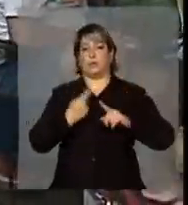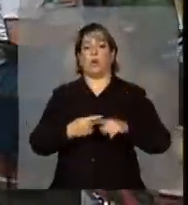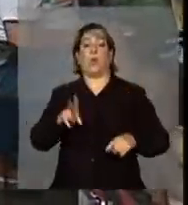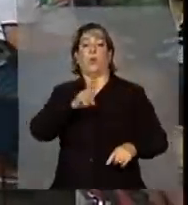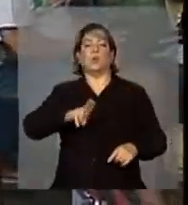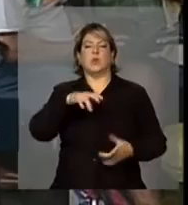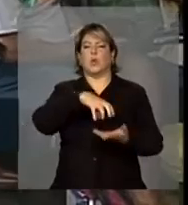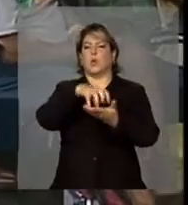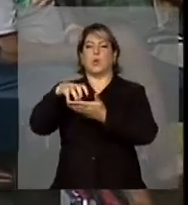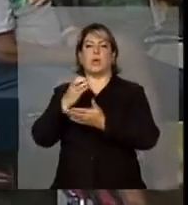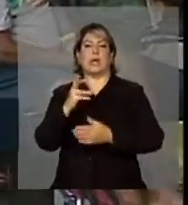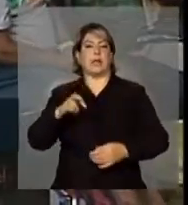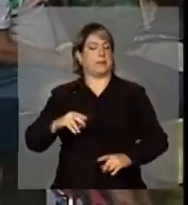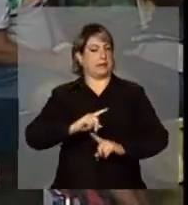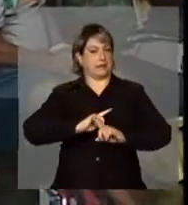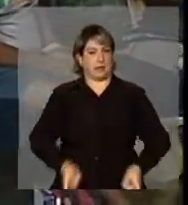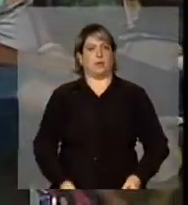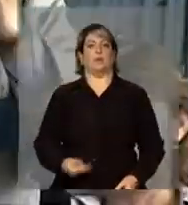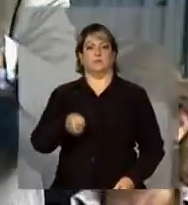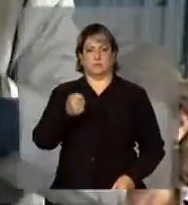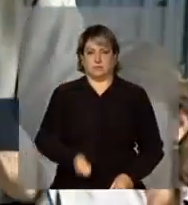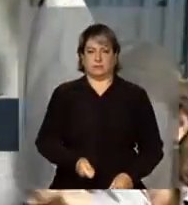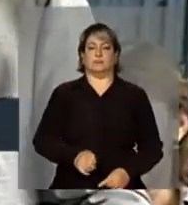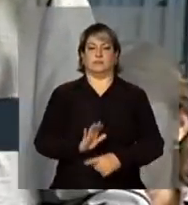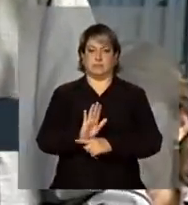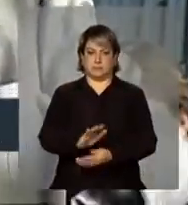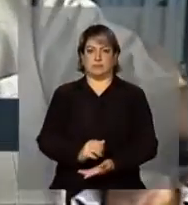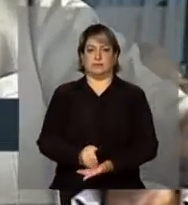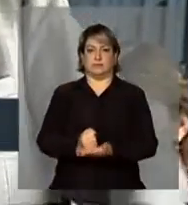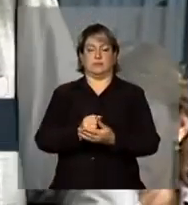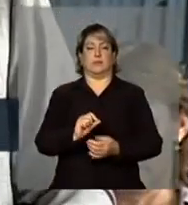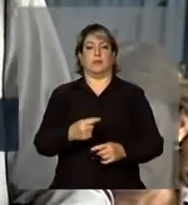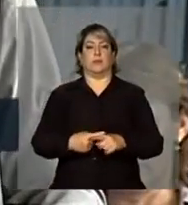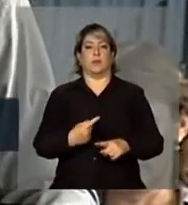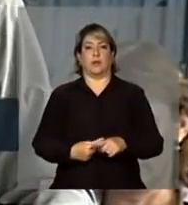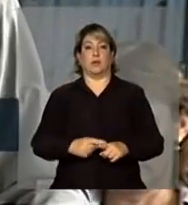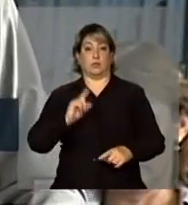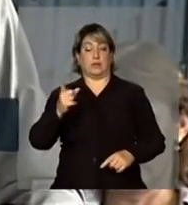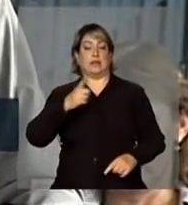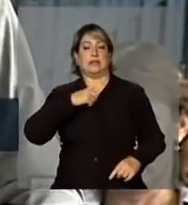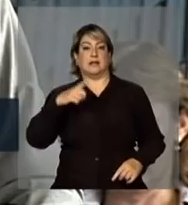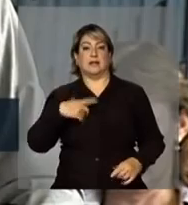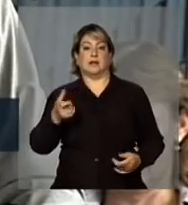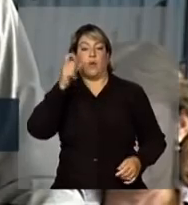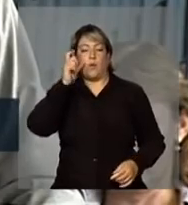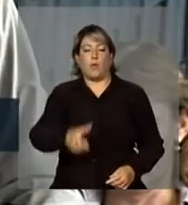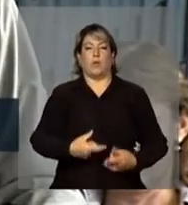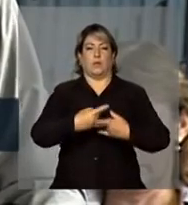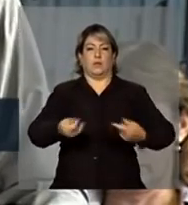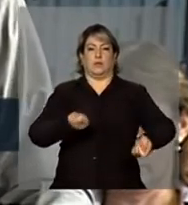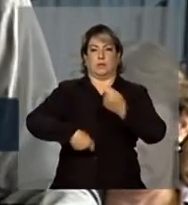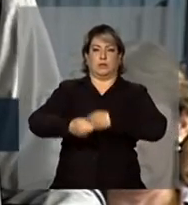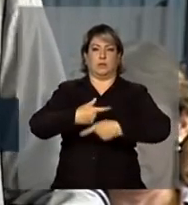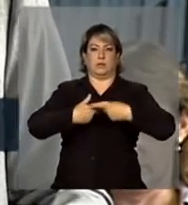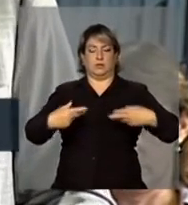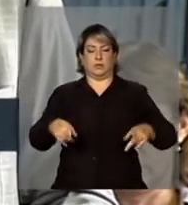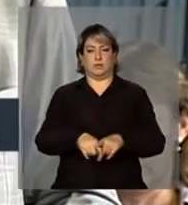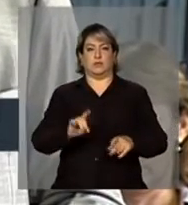por organizações criminosas para a busca de intentos que, obviamente, são inadmissíveis, inconfensáveis